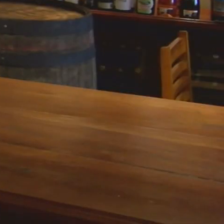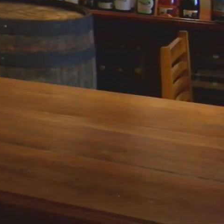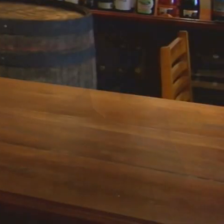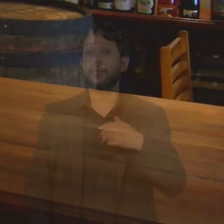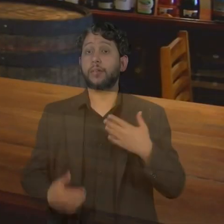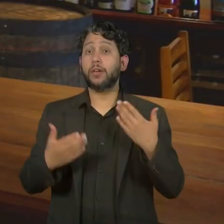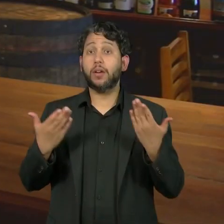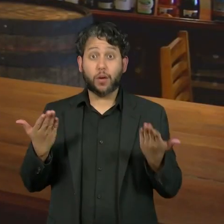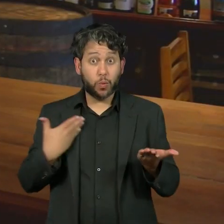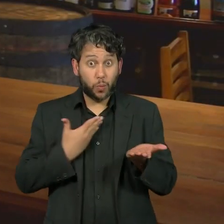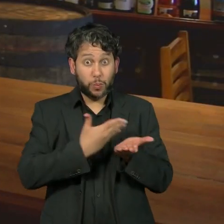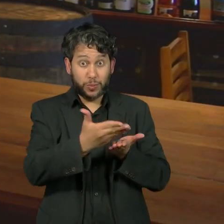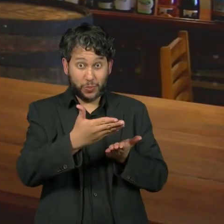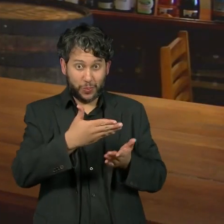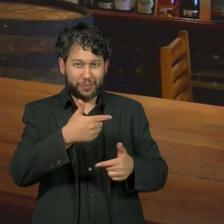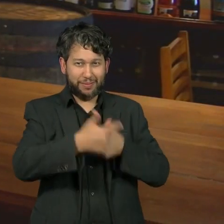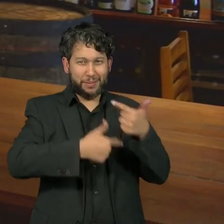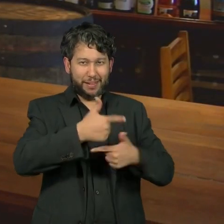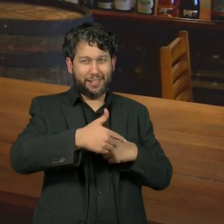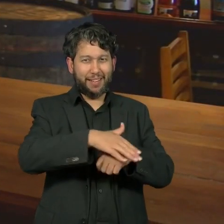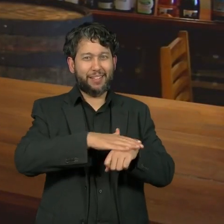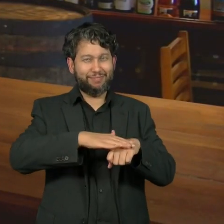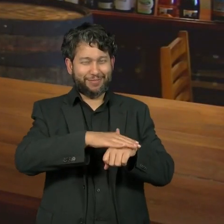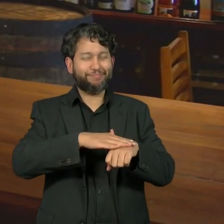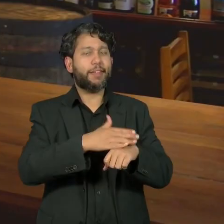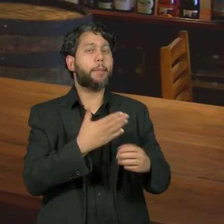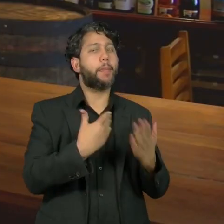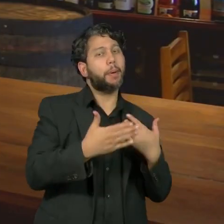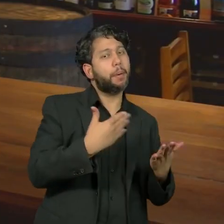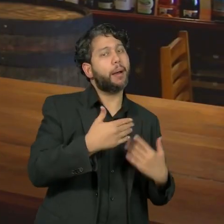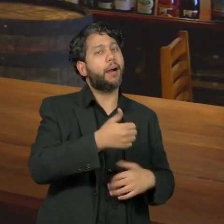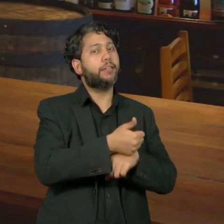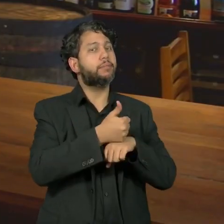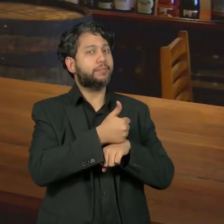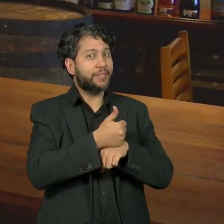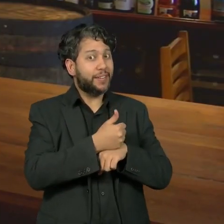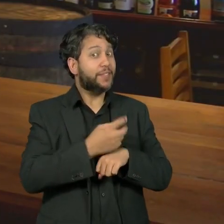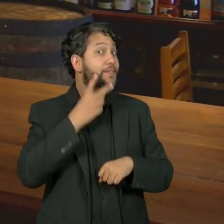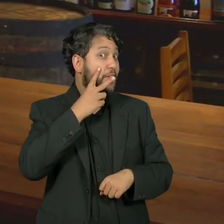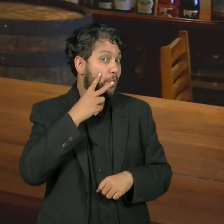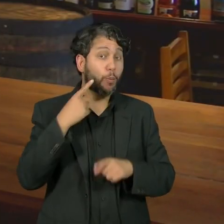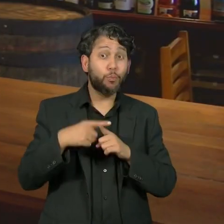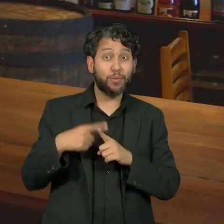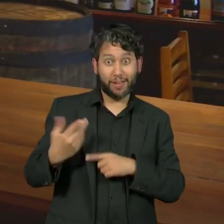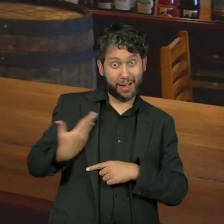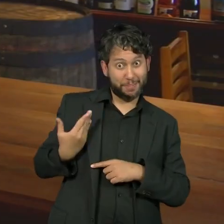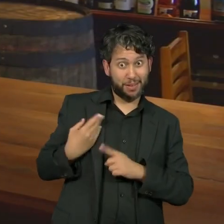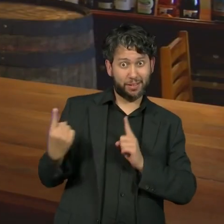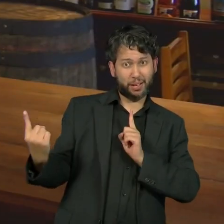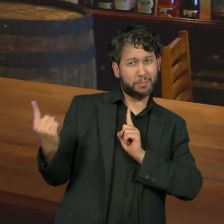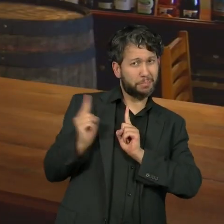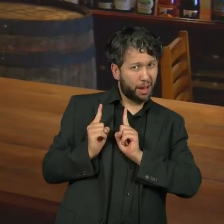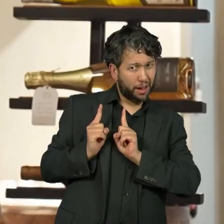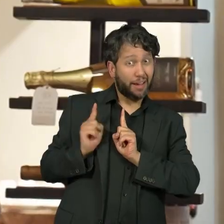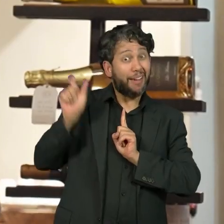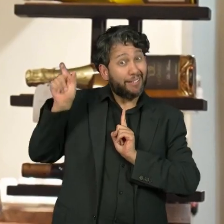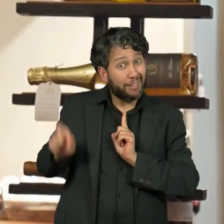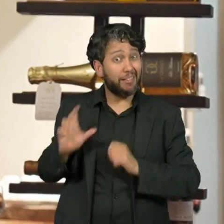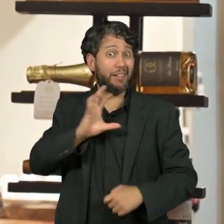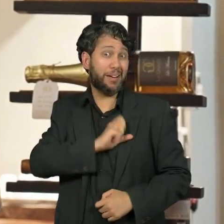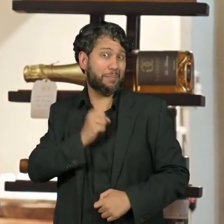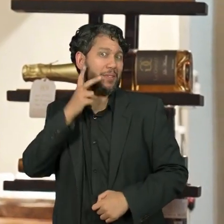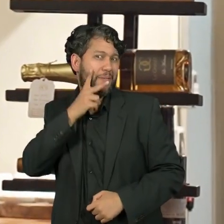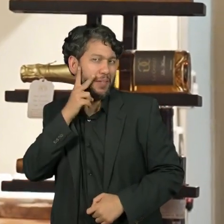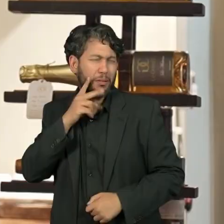Eu ingressei no ramo de vinhos degustando, curiosa. Tinha uma amiga muito próxima de mim que amava vinhos.